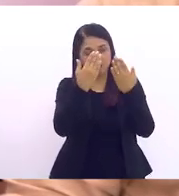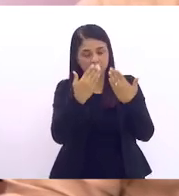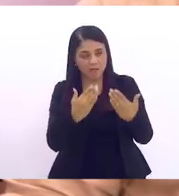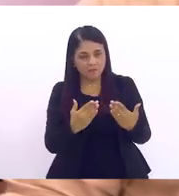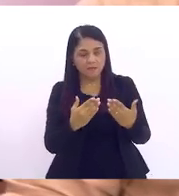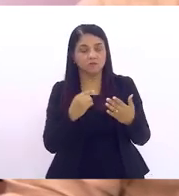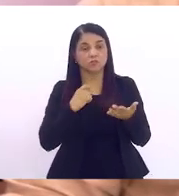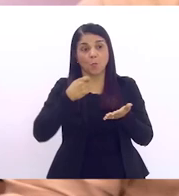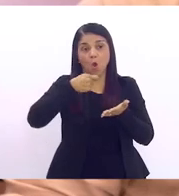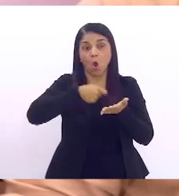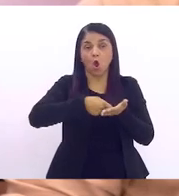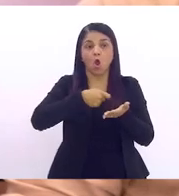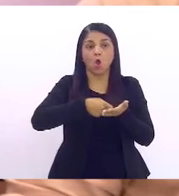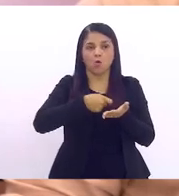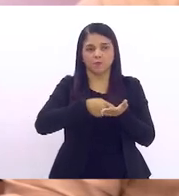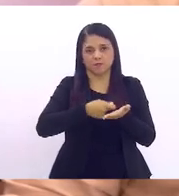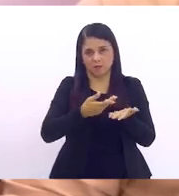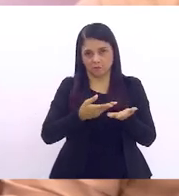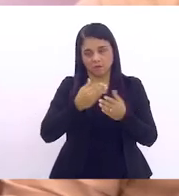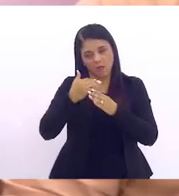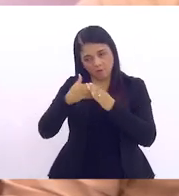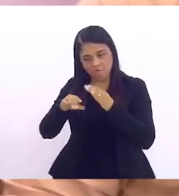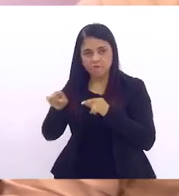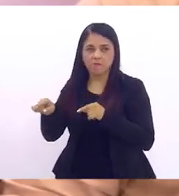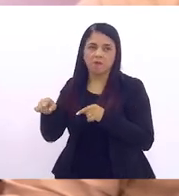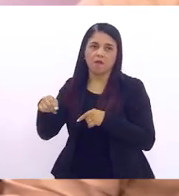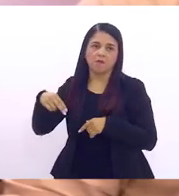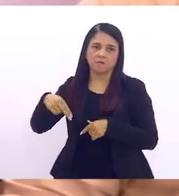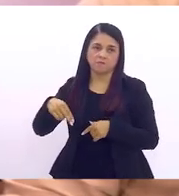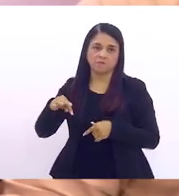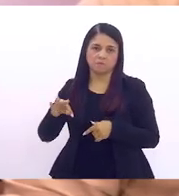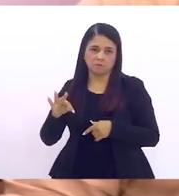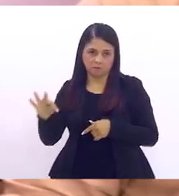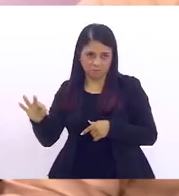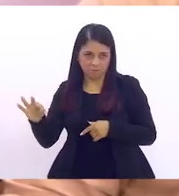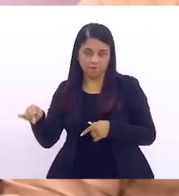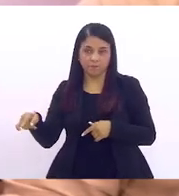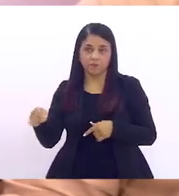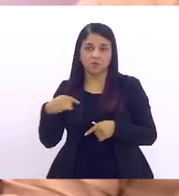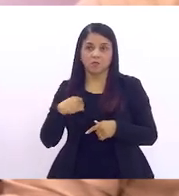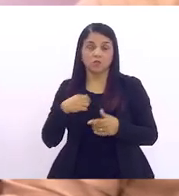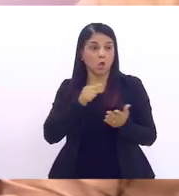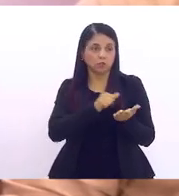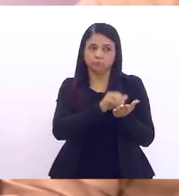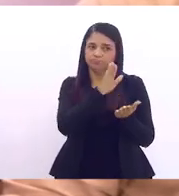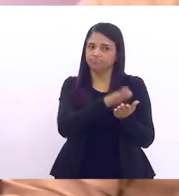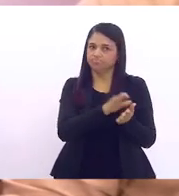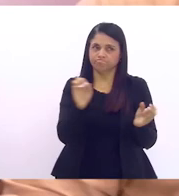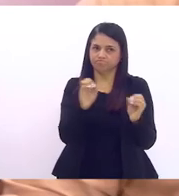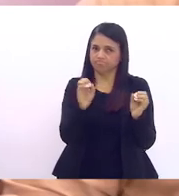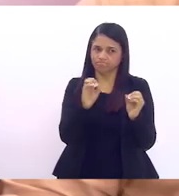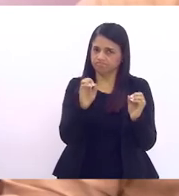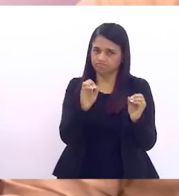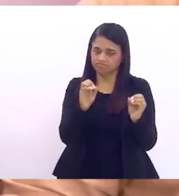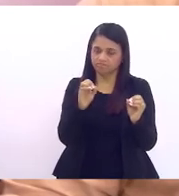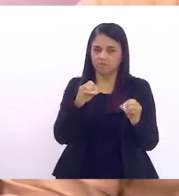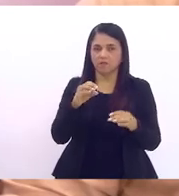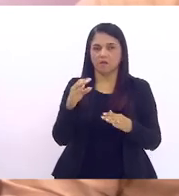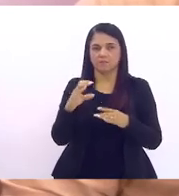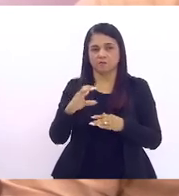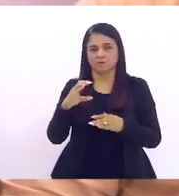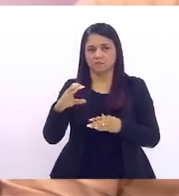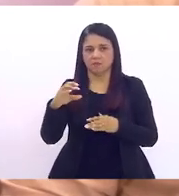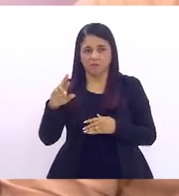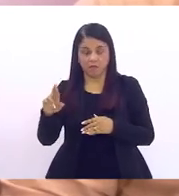somos obrigados a fazer isso e a enviar e repetindo nós não lavamos multas e até na